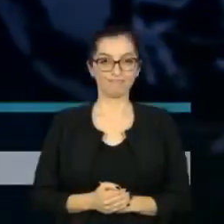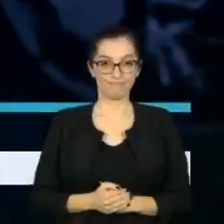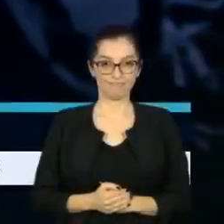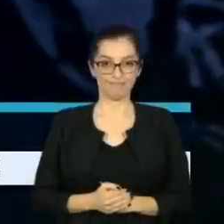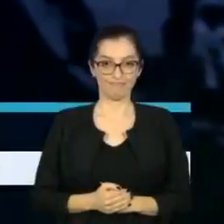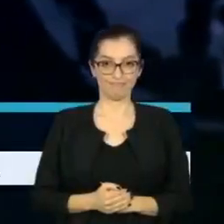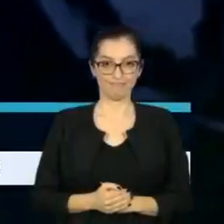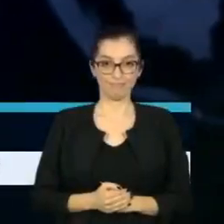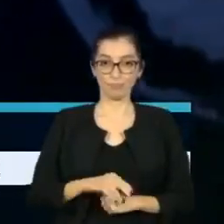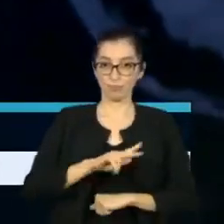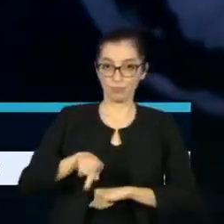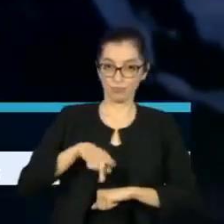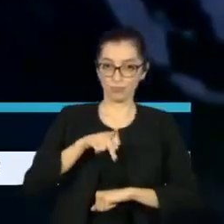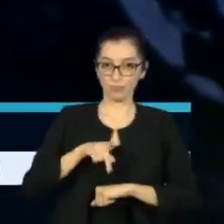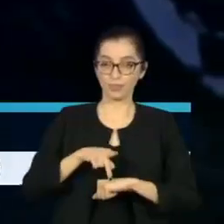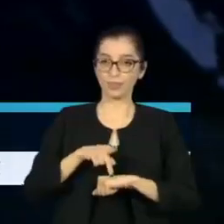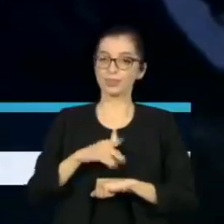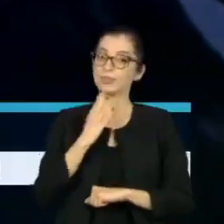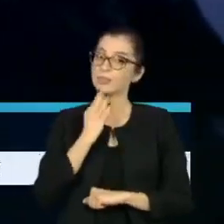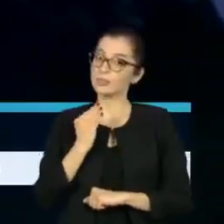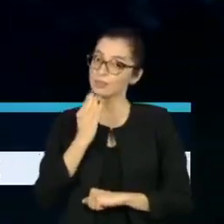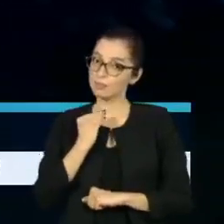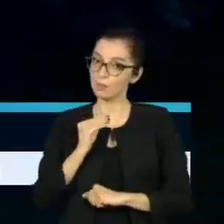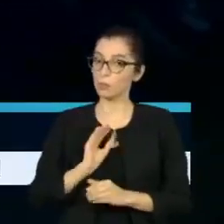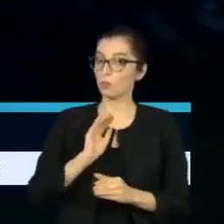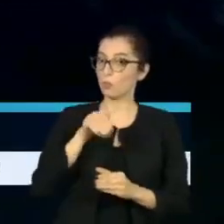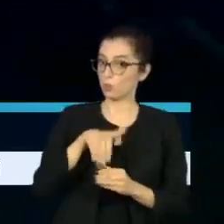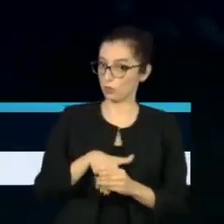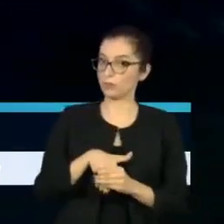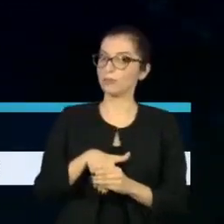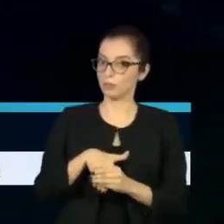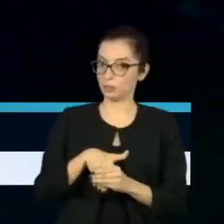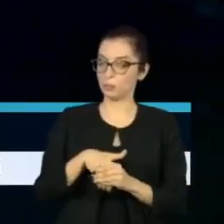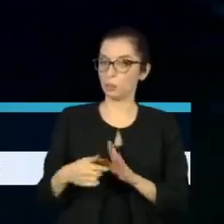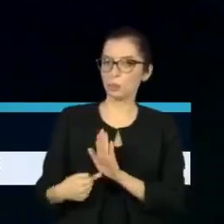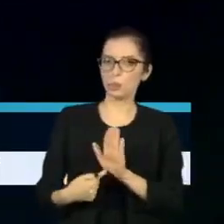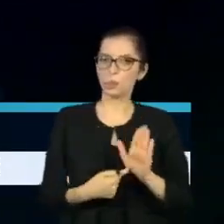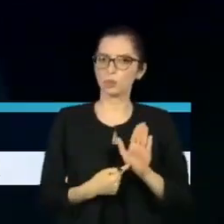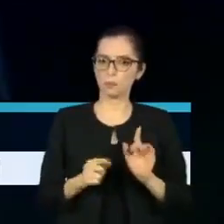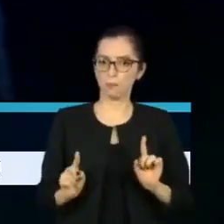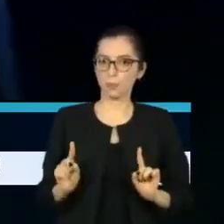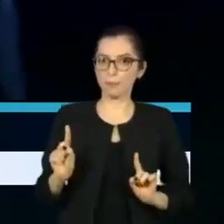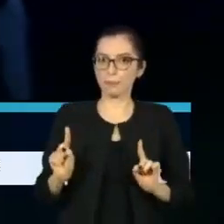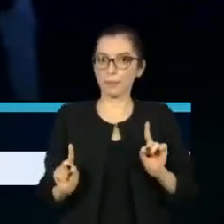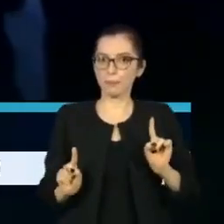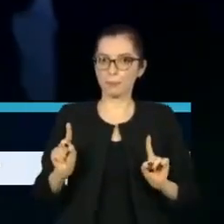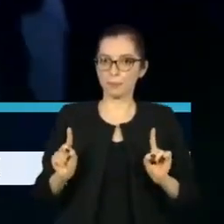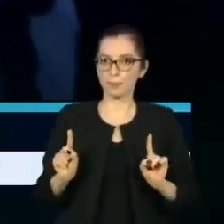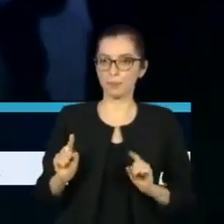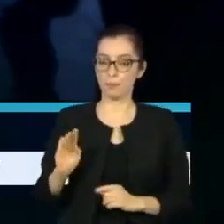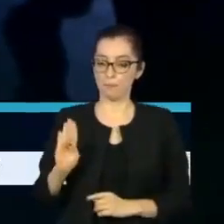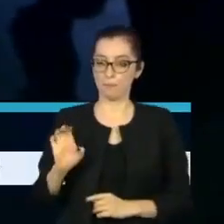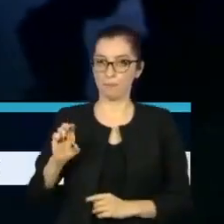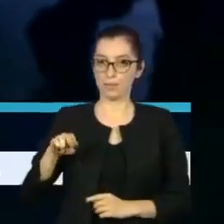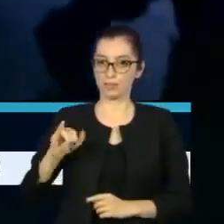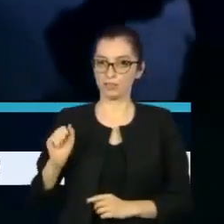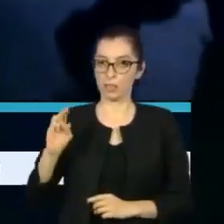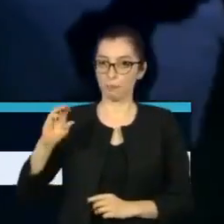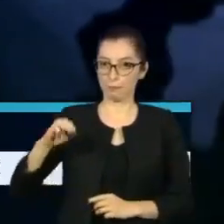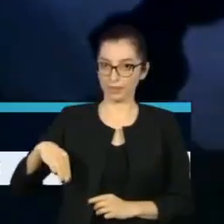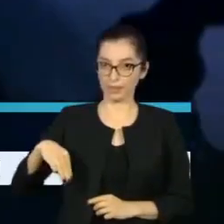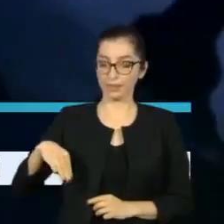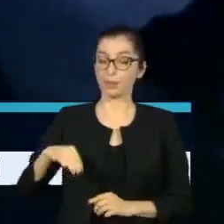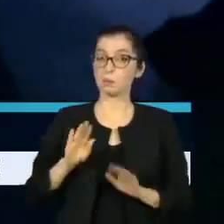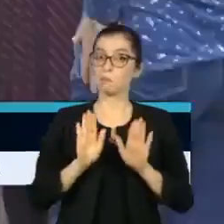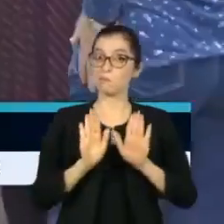eleições em Israel. As pesquisas de boca de urna apontam vantagem para o primeiro-ministro Benjamin Netanyahu, mas ele precisará das alianças para